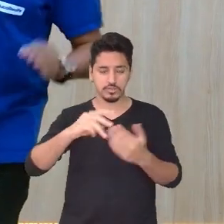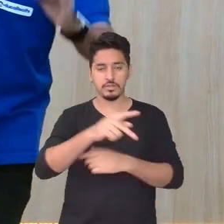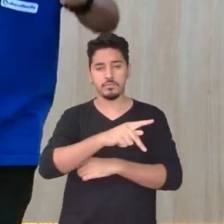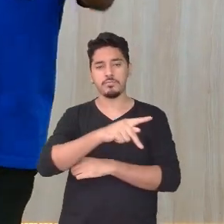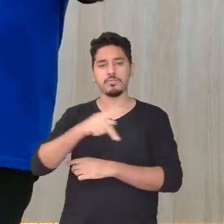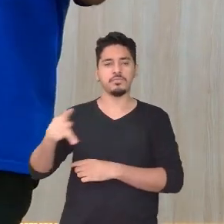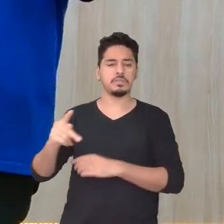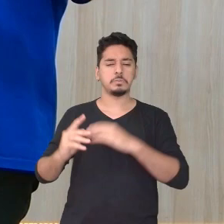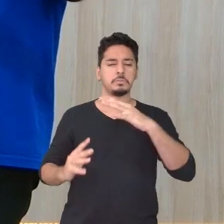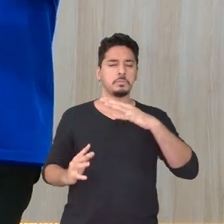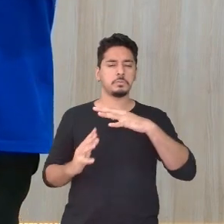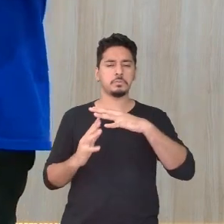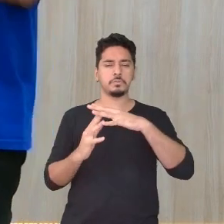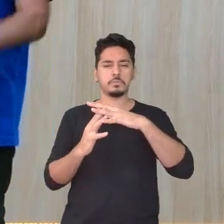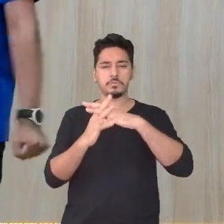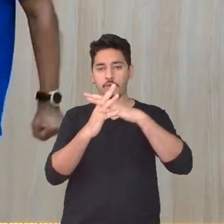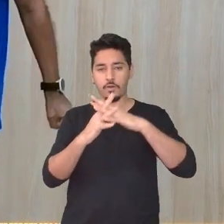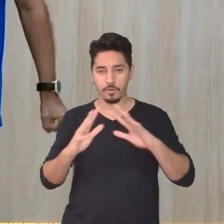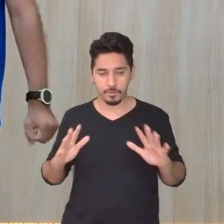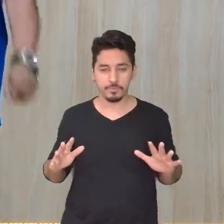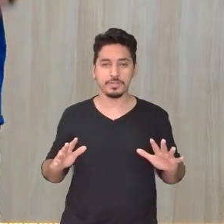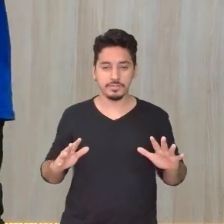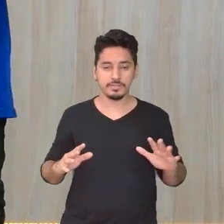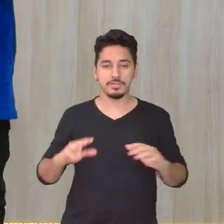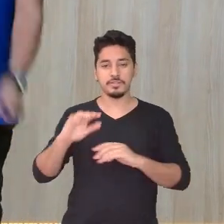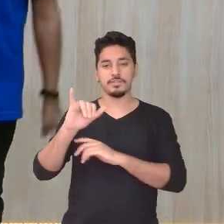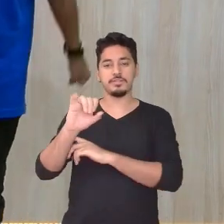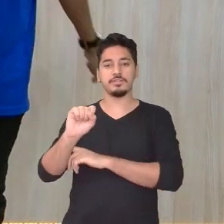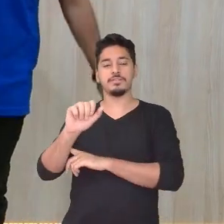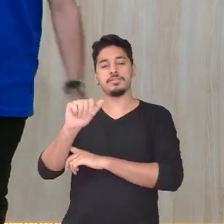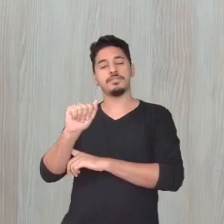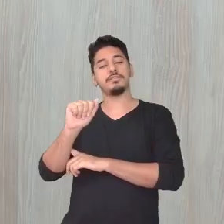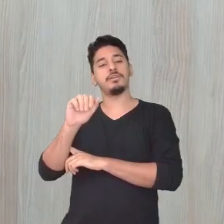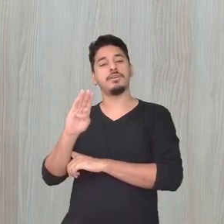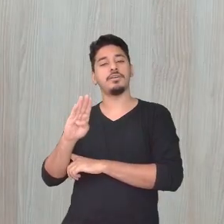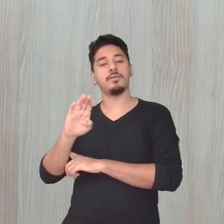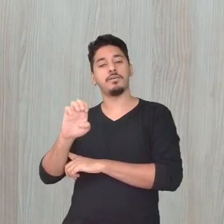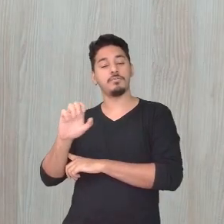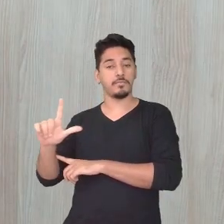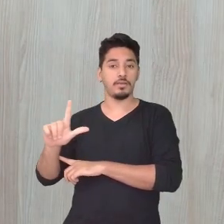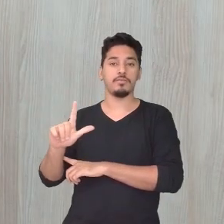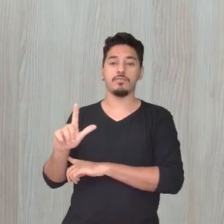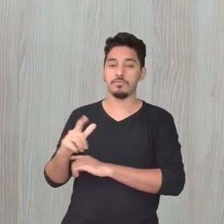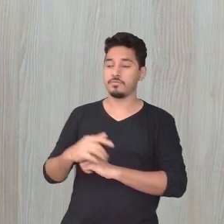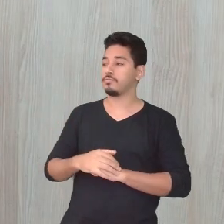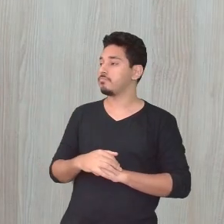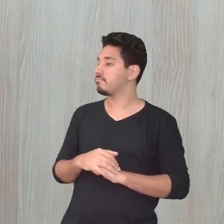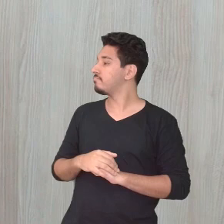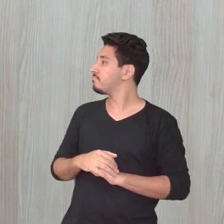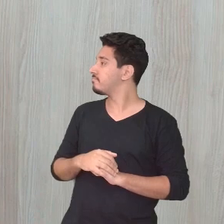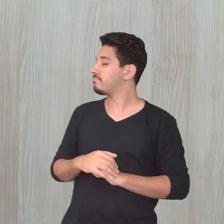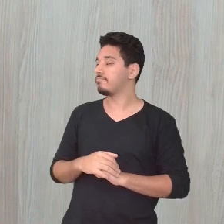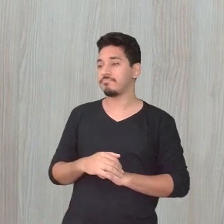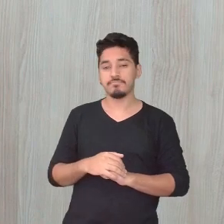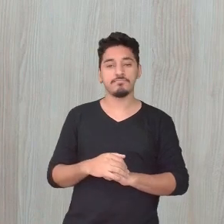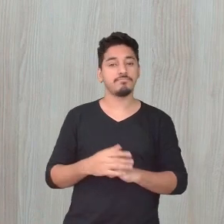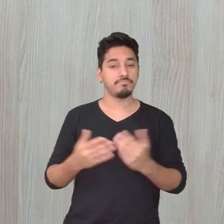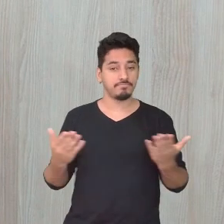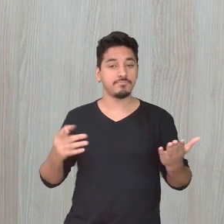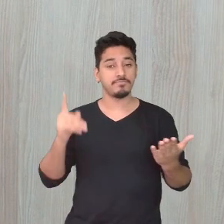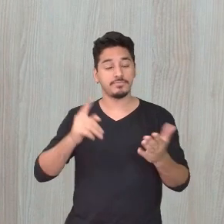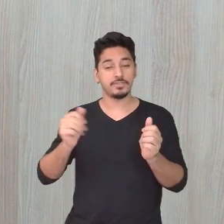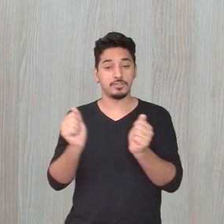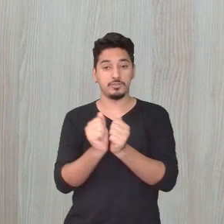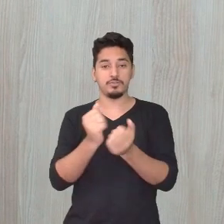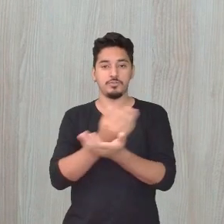professora top das galáxias, Isabel Borges. Olha só ela aí, ó. Pois é, Ricardinho, vou estar aqui com